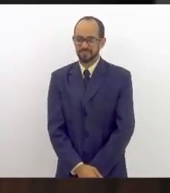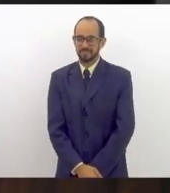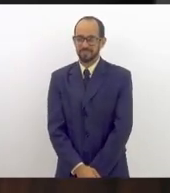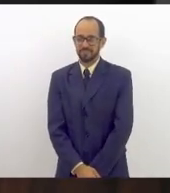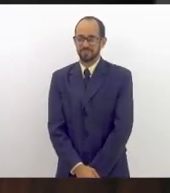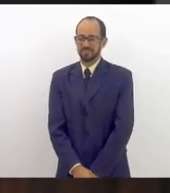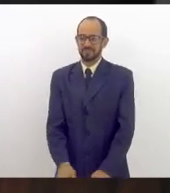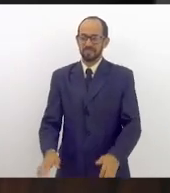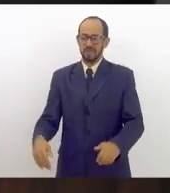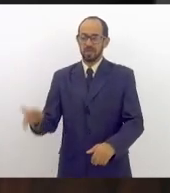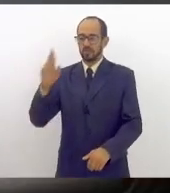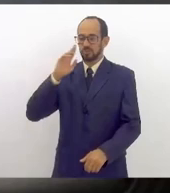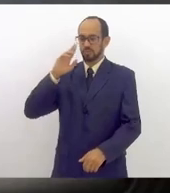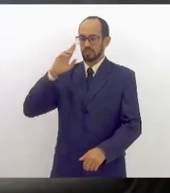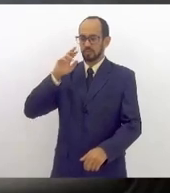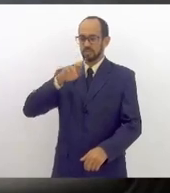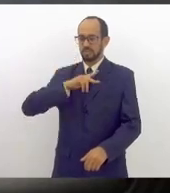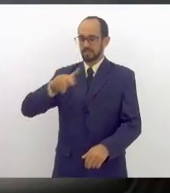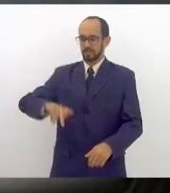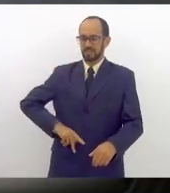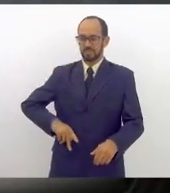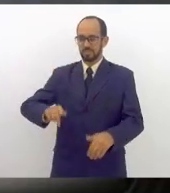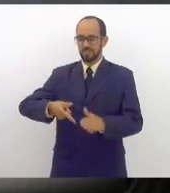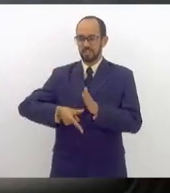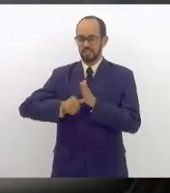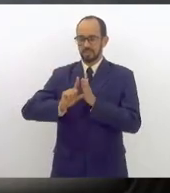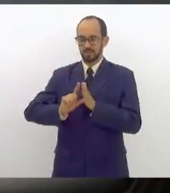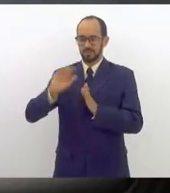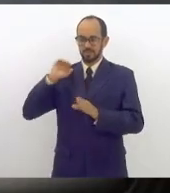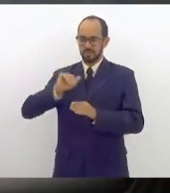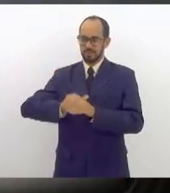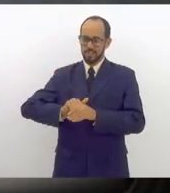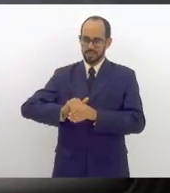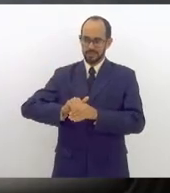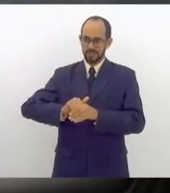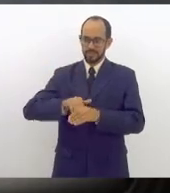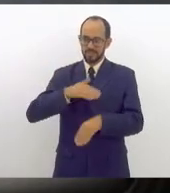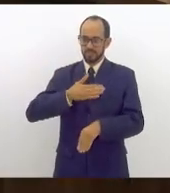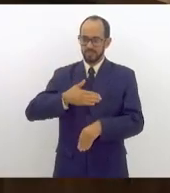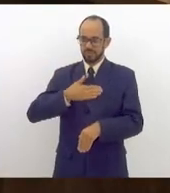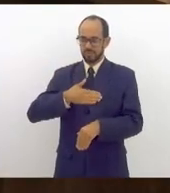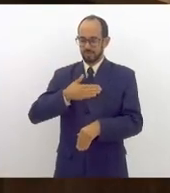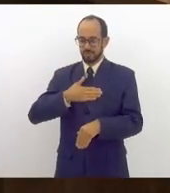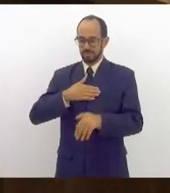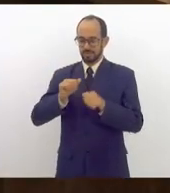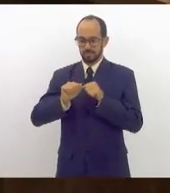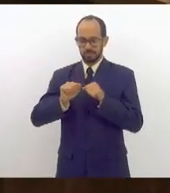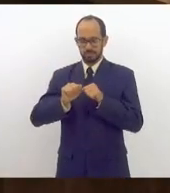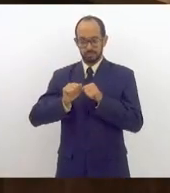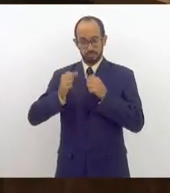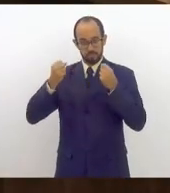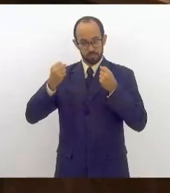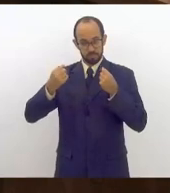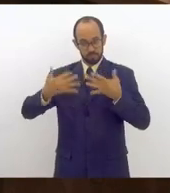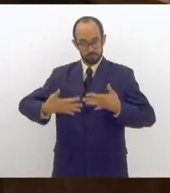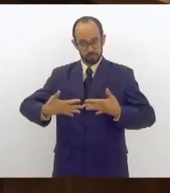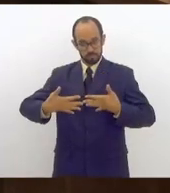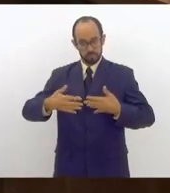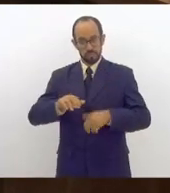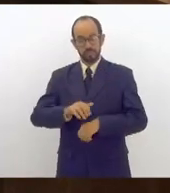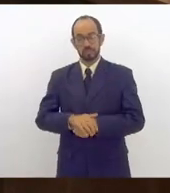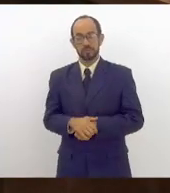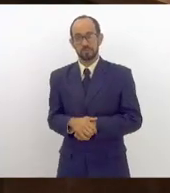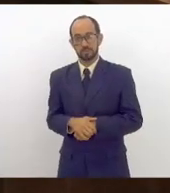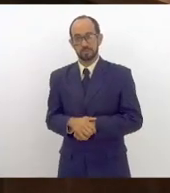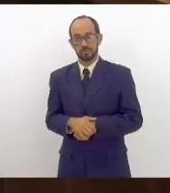Senhor presidente, antes de votar, eu queria fazer um esclarecimento.